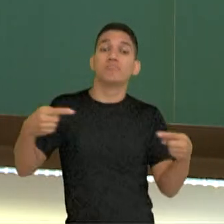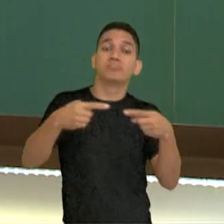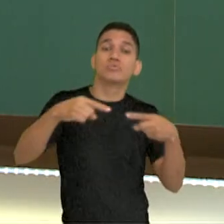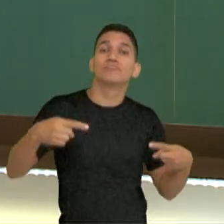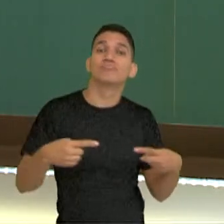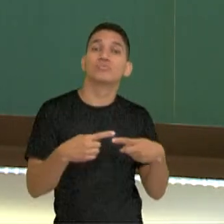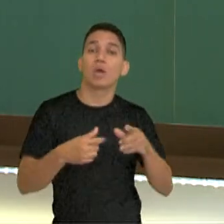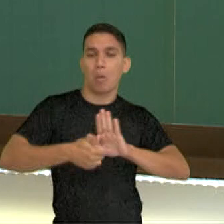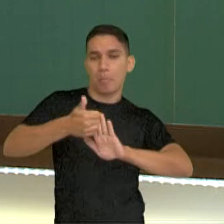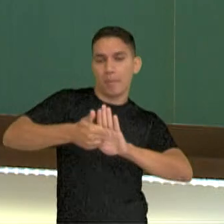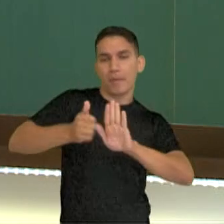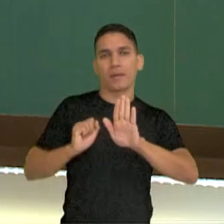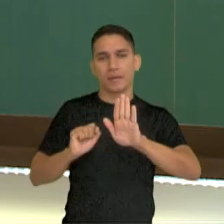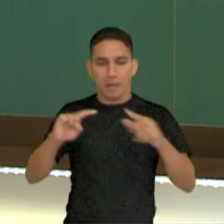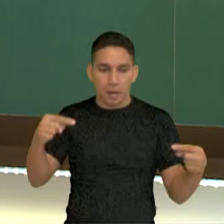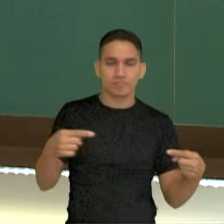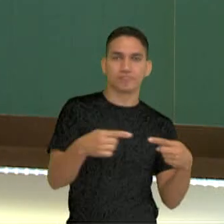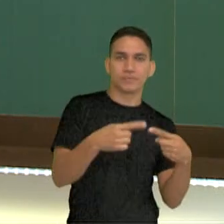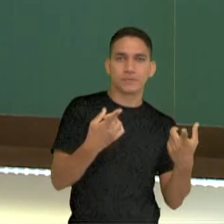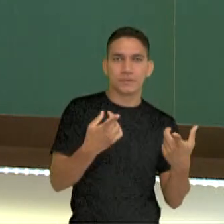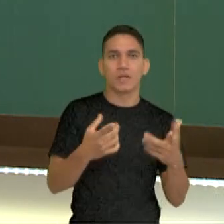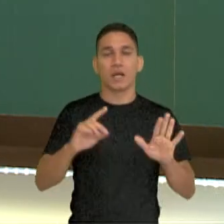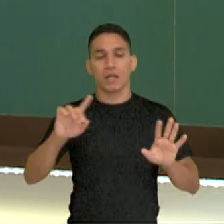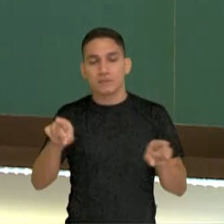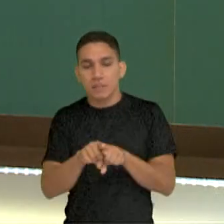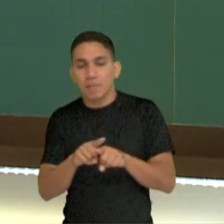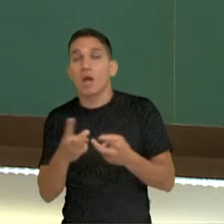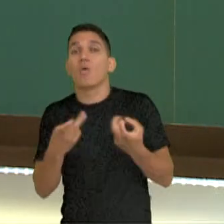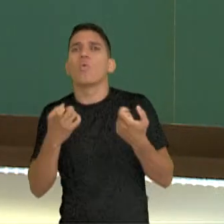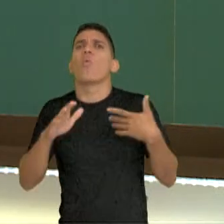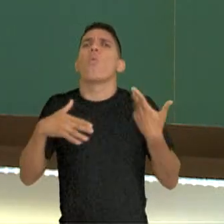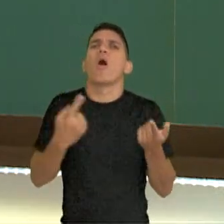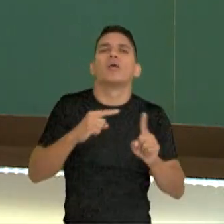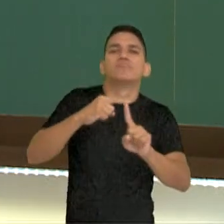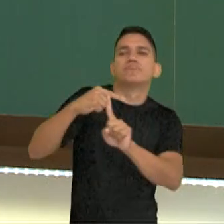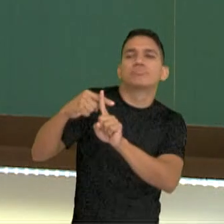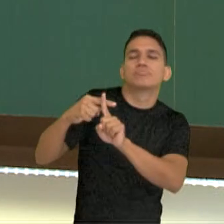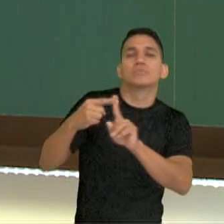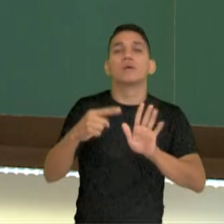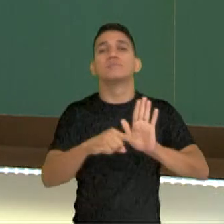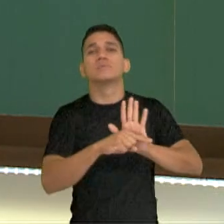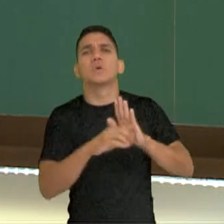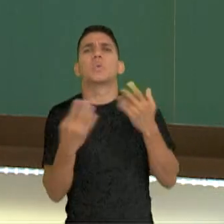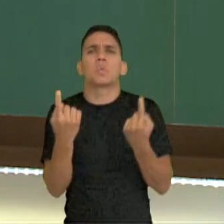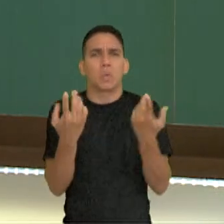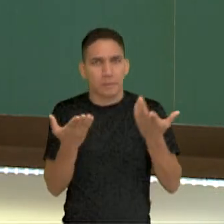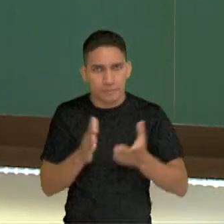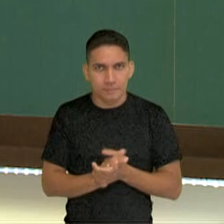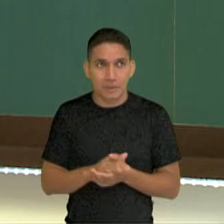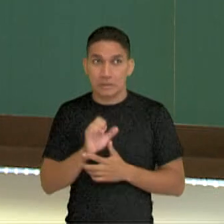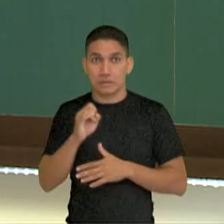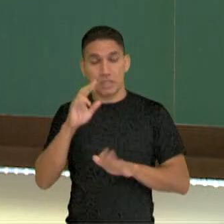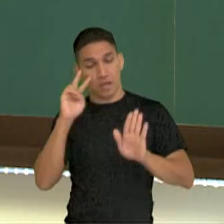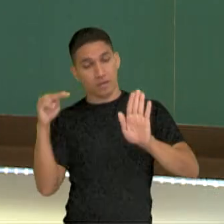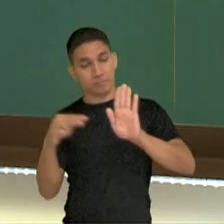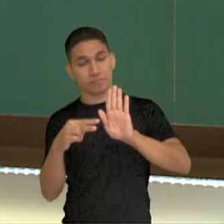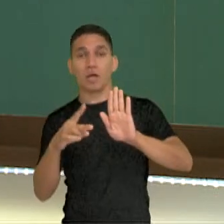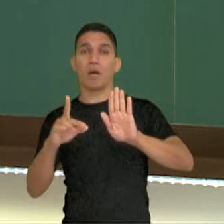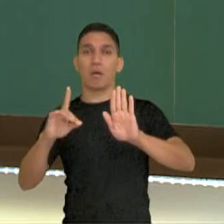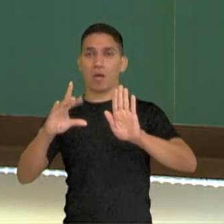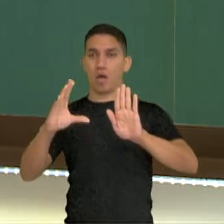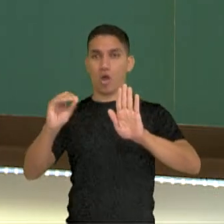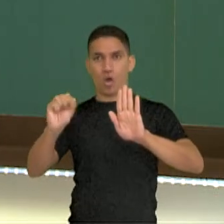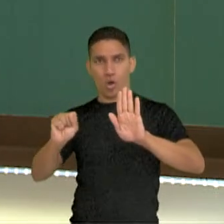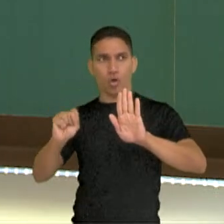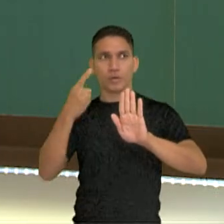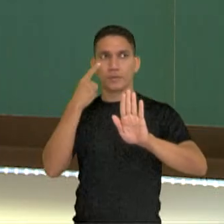no primeiro quadrante para poder, então, olhar o sinal. Como assim que olhar o sinal? Ué, se você está olhando para o cosseno, aqui